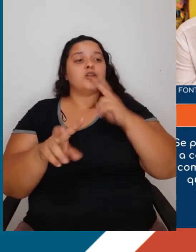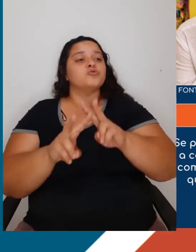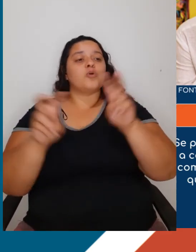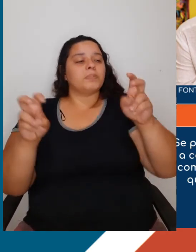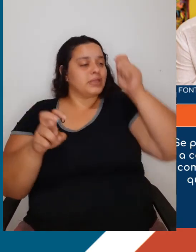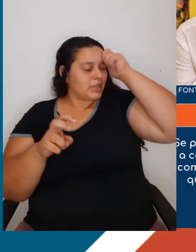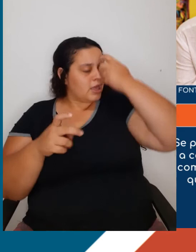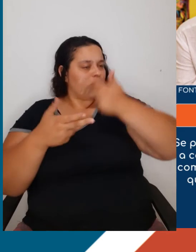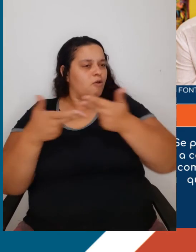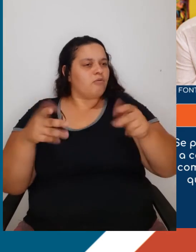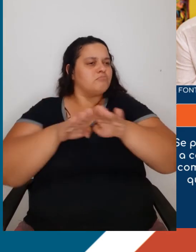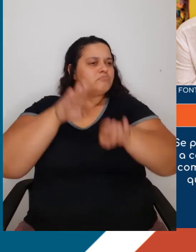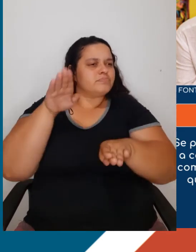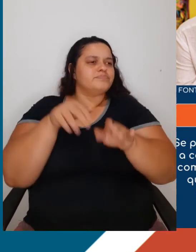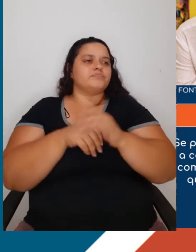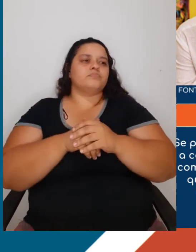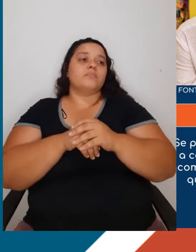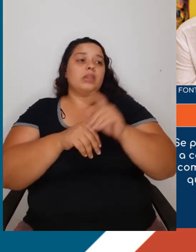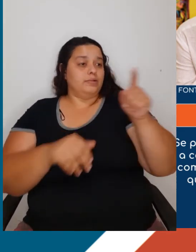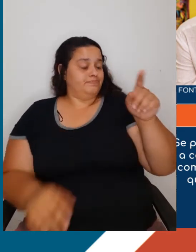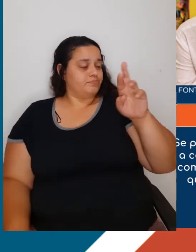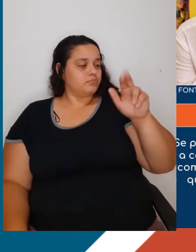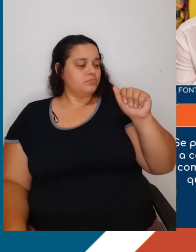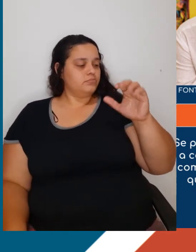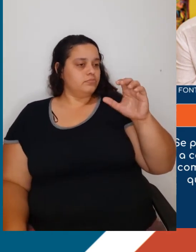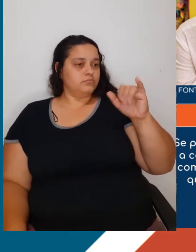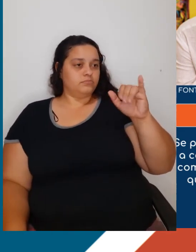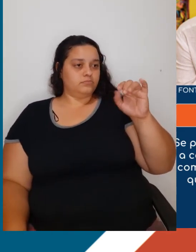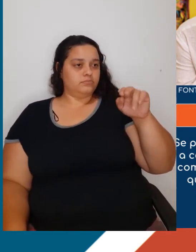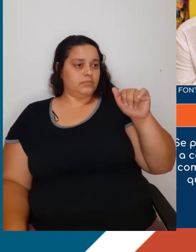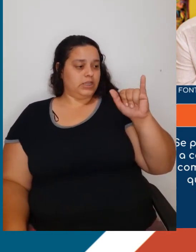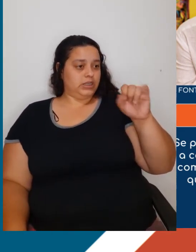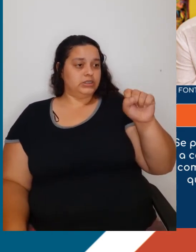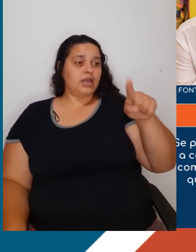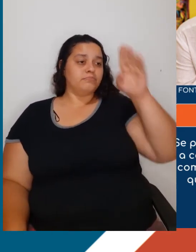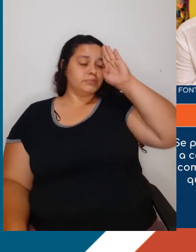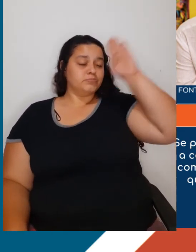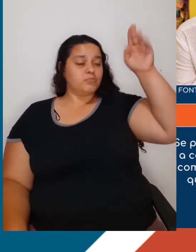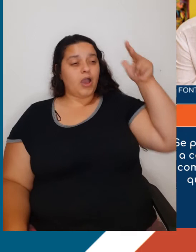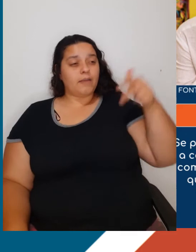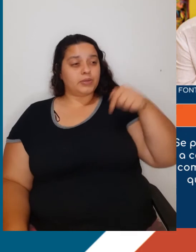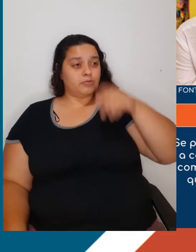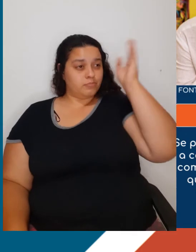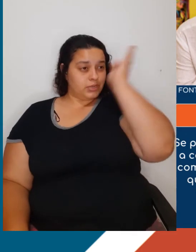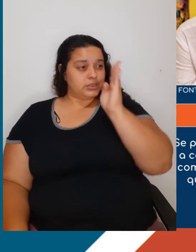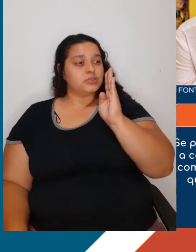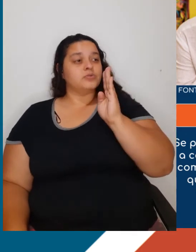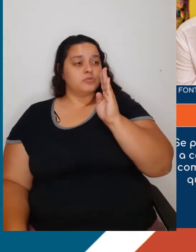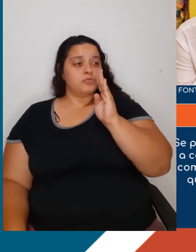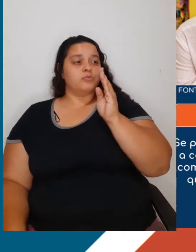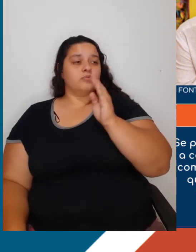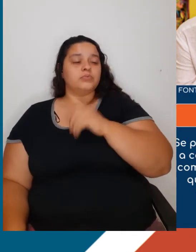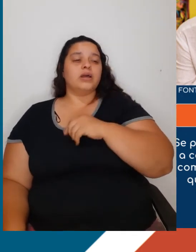à negritude. Racionais é um dos principais grupos de rap no Brasil e foi fundado em 1988,